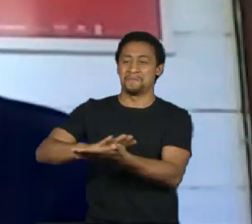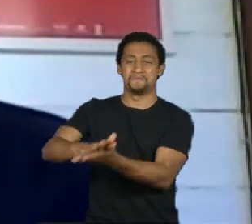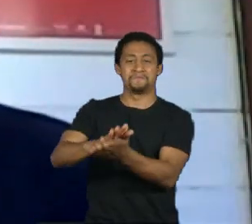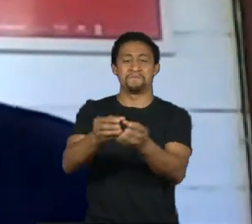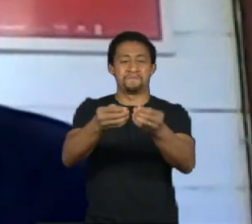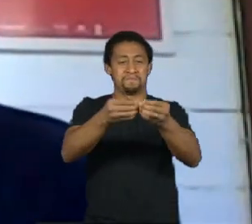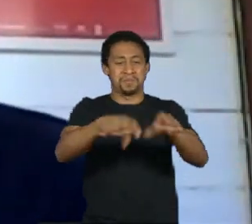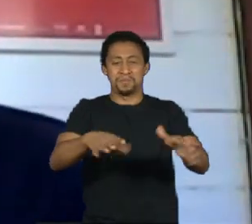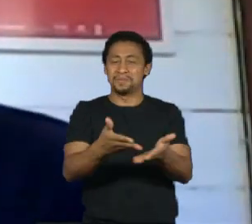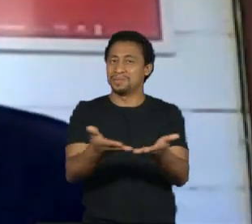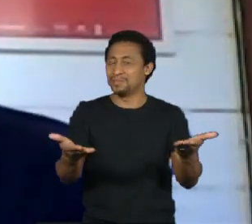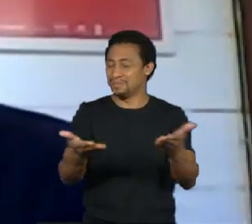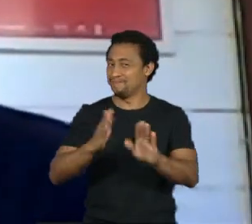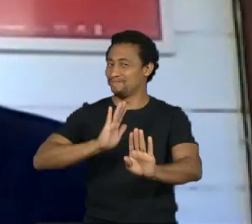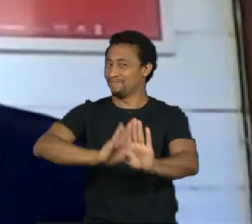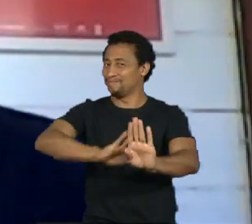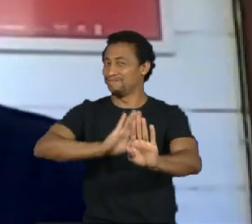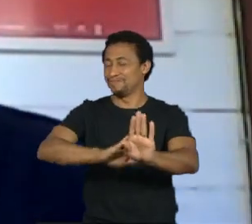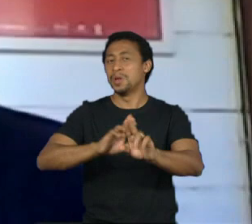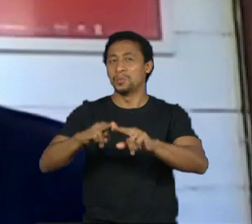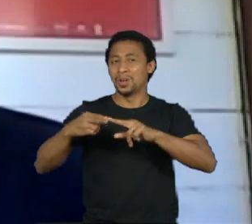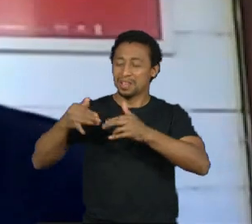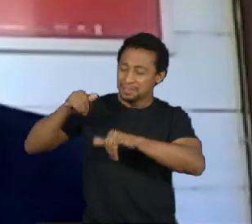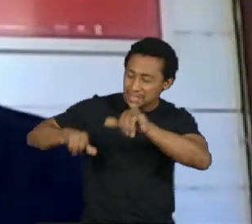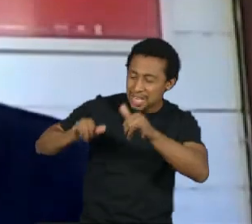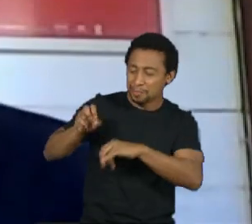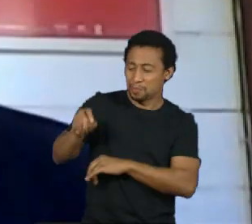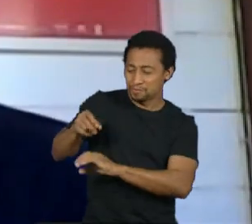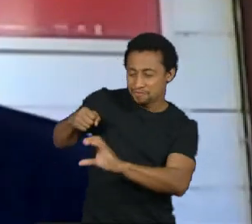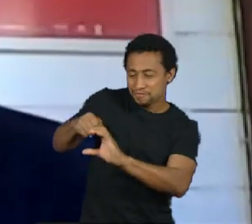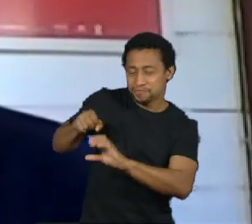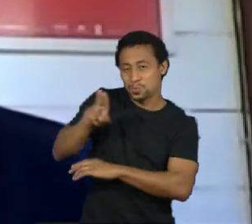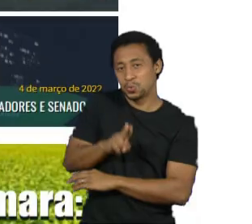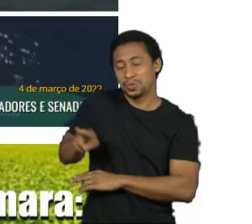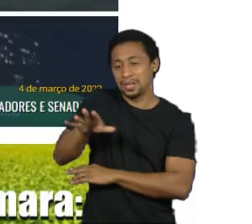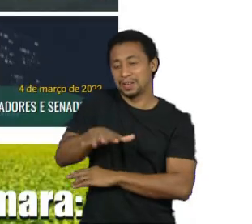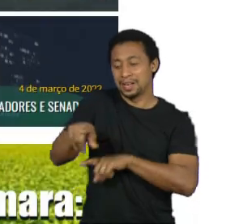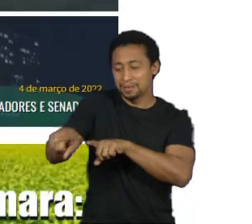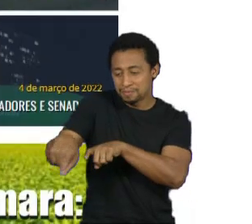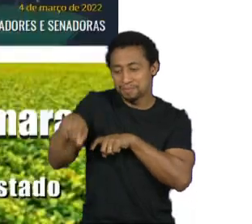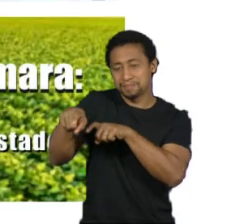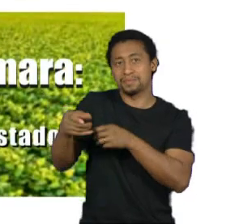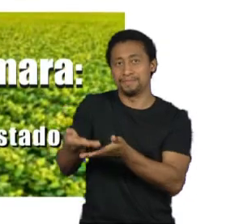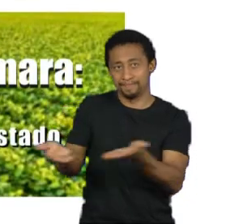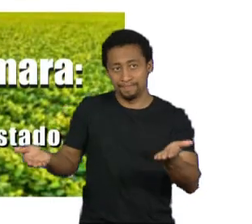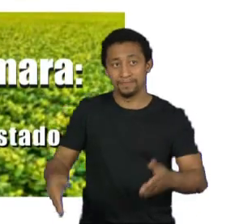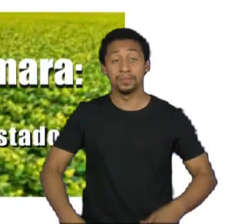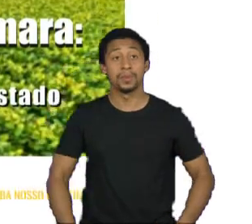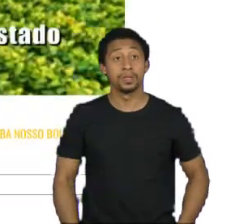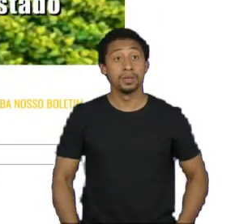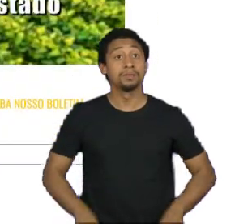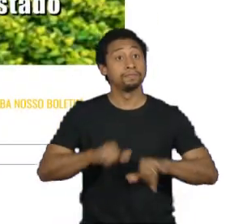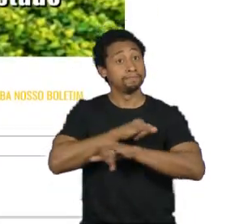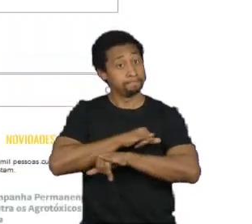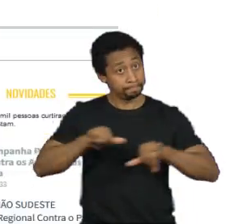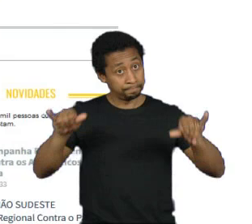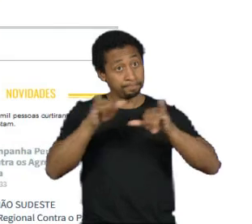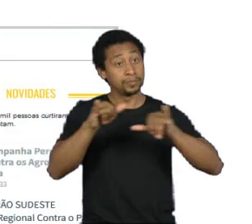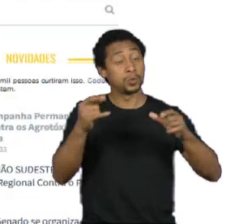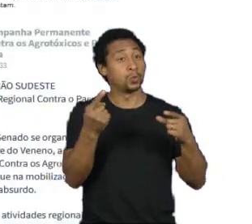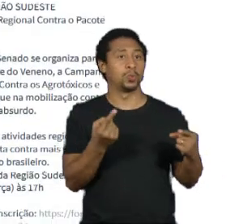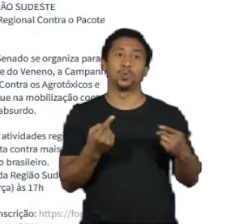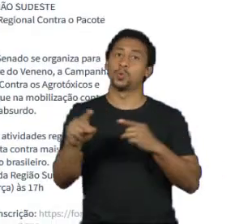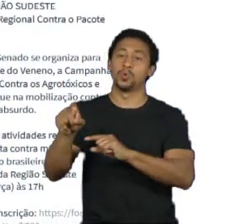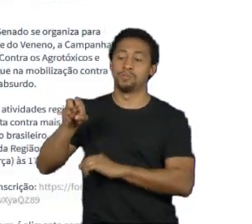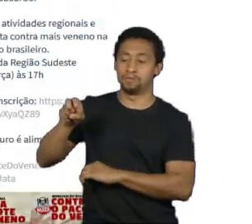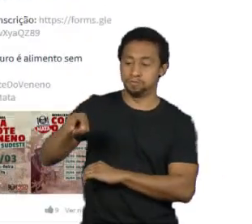que tem trazido esses produtos químicos sintéticos usados na agricultura, os agrotóxicos, né? A campanha permanente contra os agrotóxicos